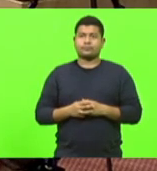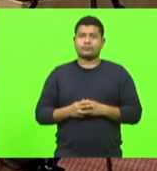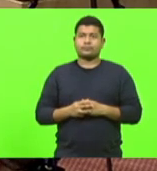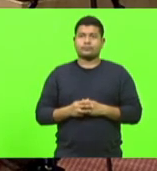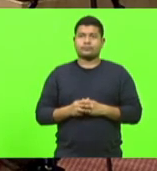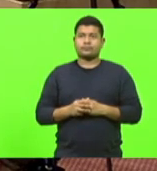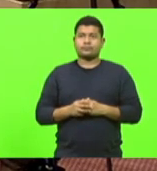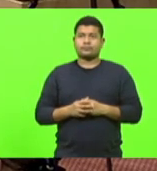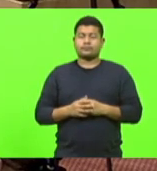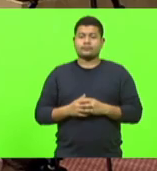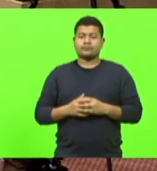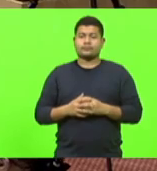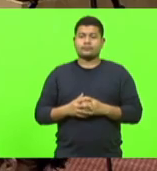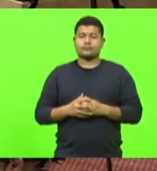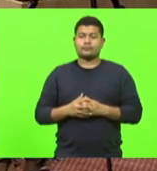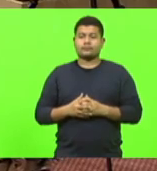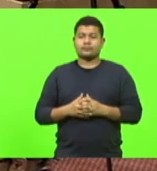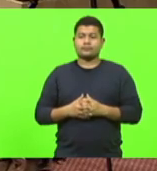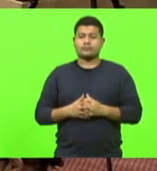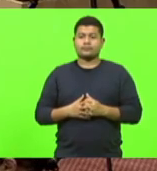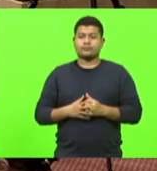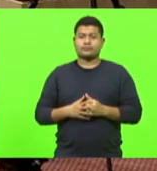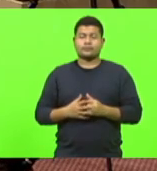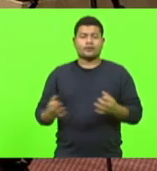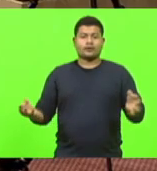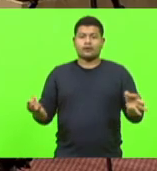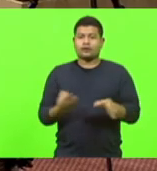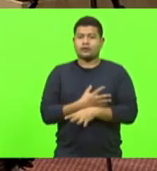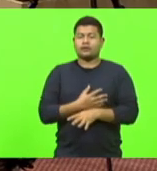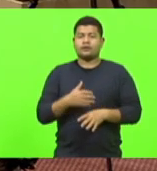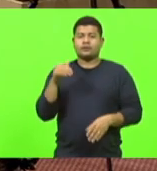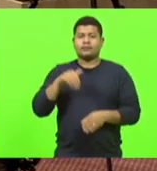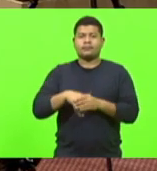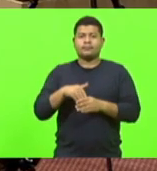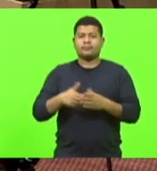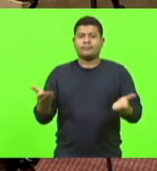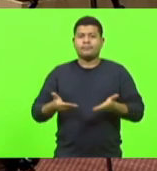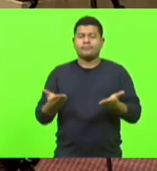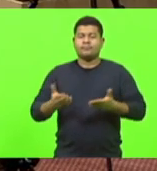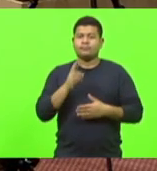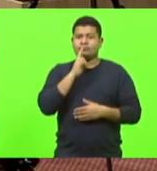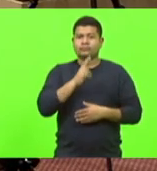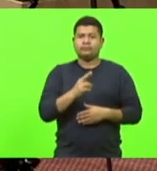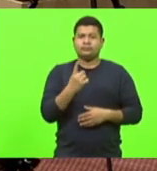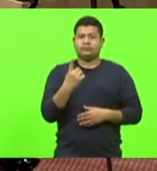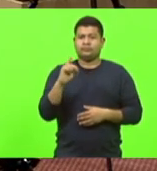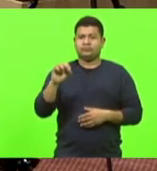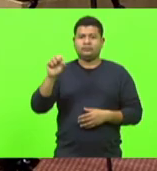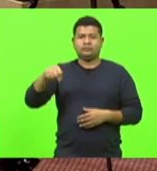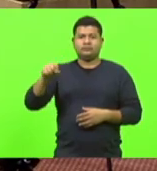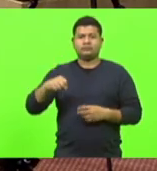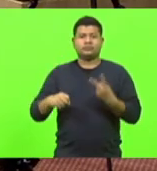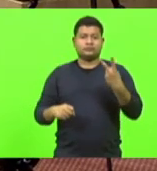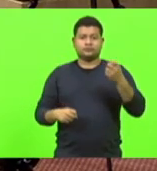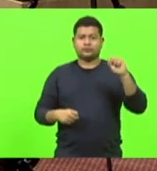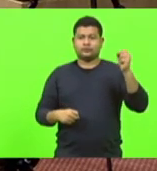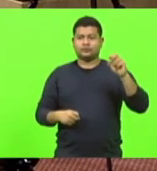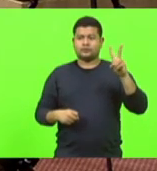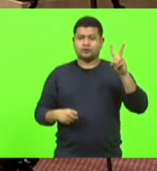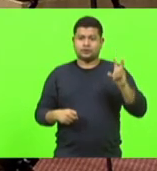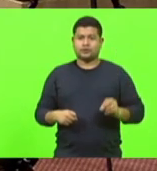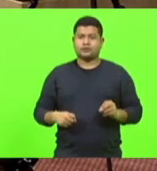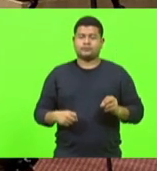vossa excelência o celular da votação Qual é o resultado dez votos sim 28 votos